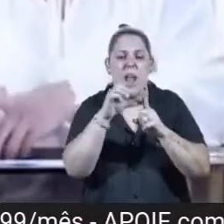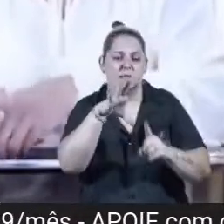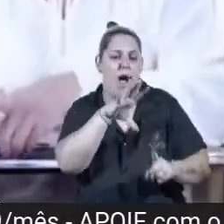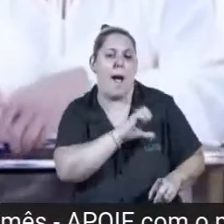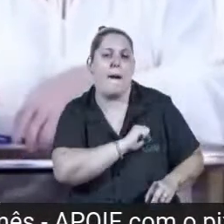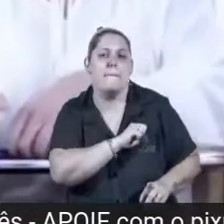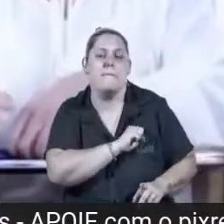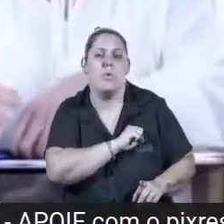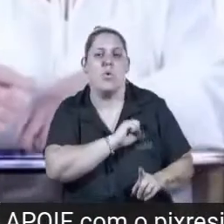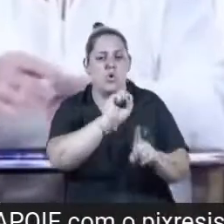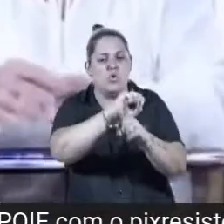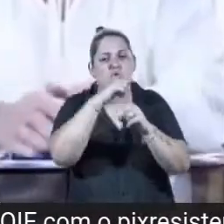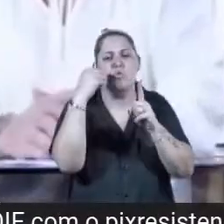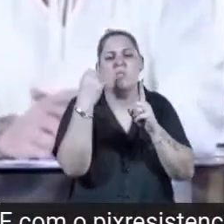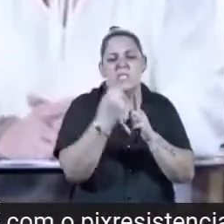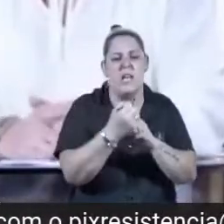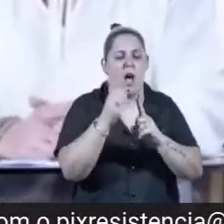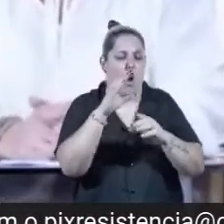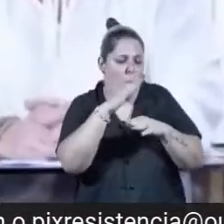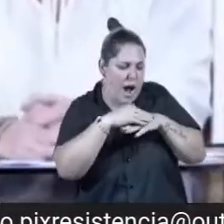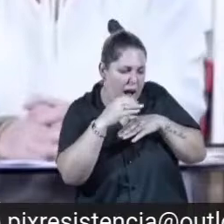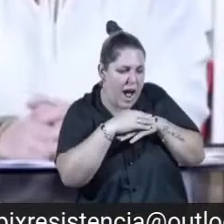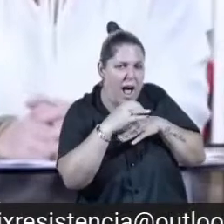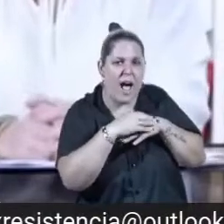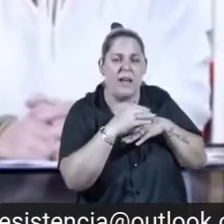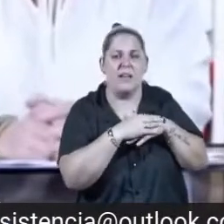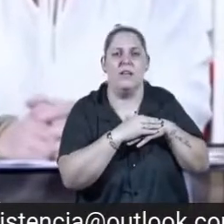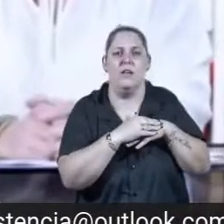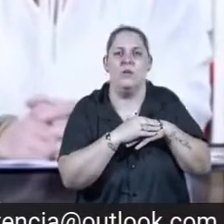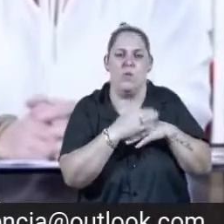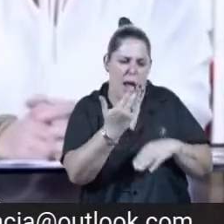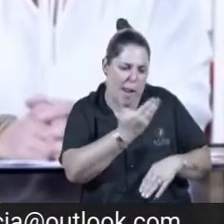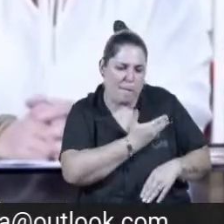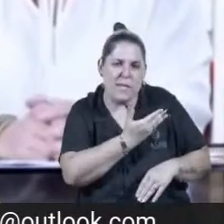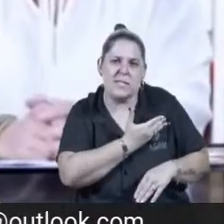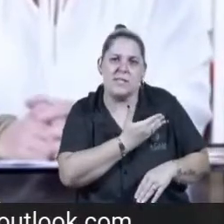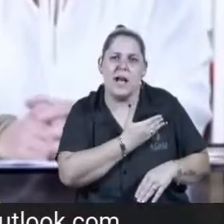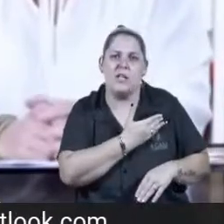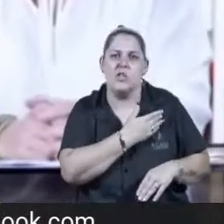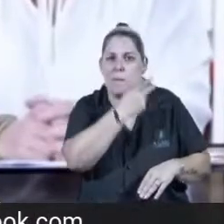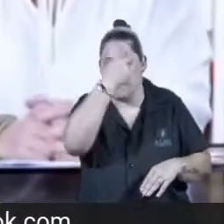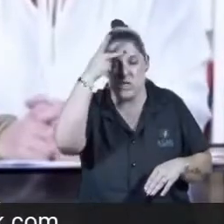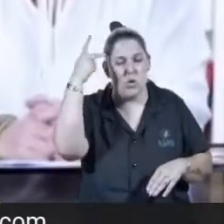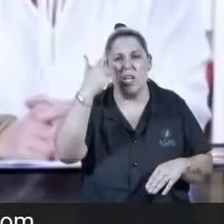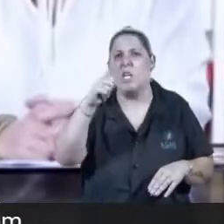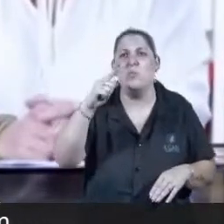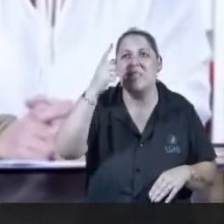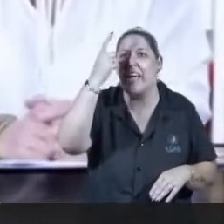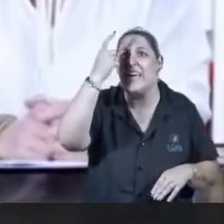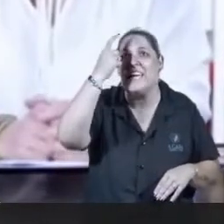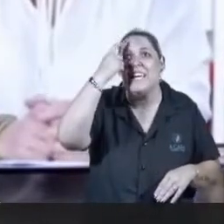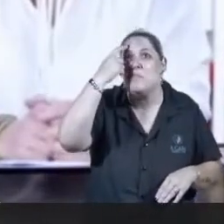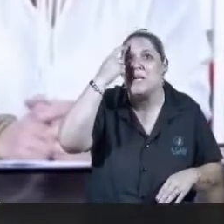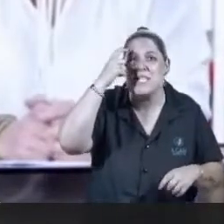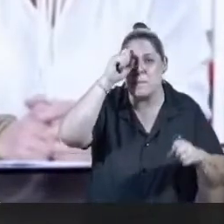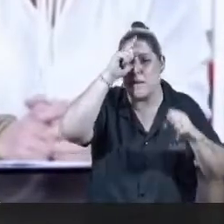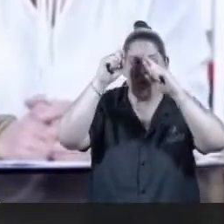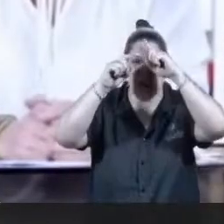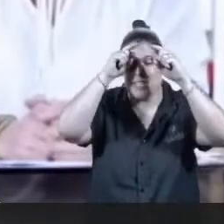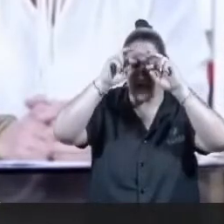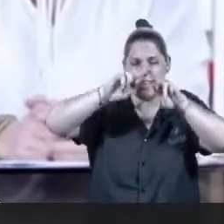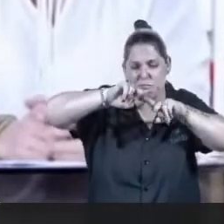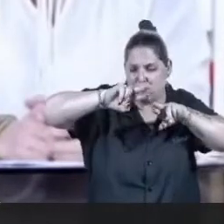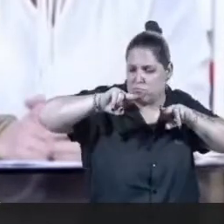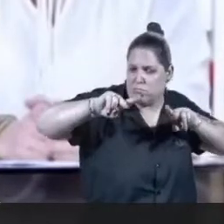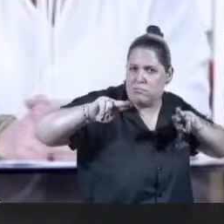palavra fraternidade, a palavra carinho. São pessoas que não têm noção da diversificação da espécie